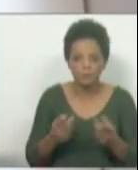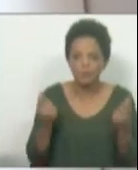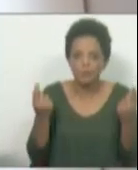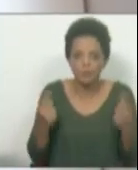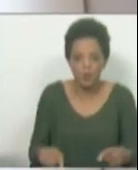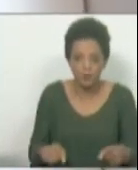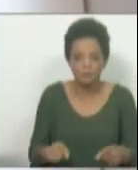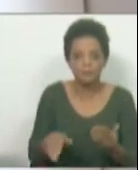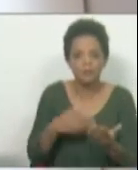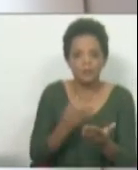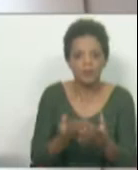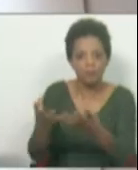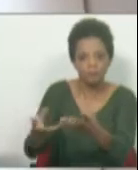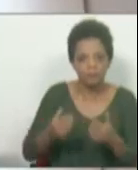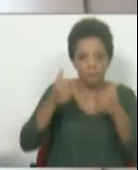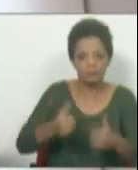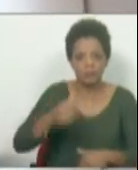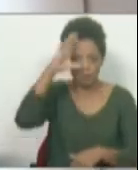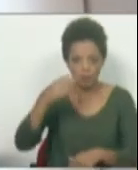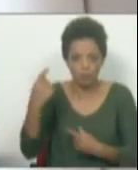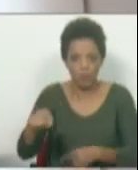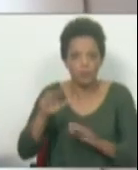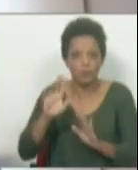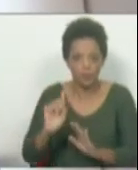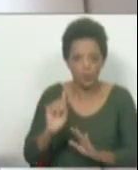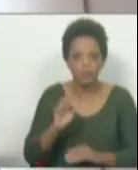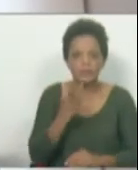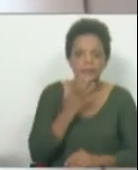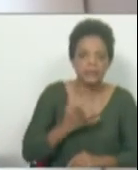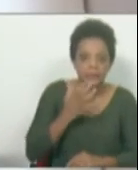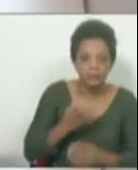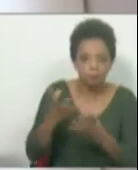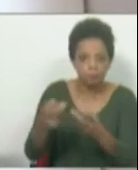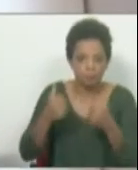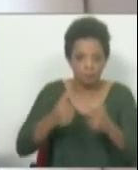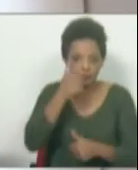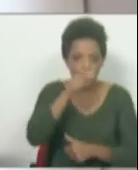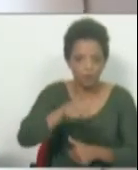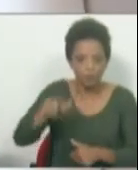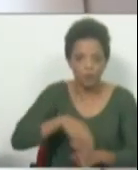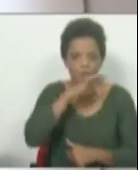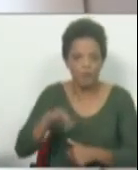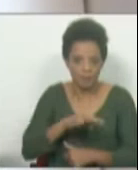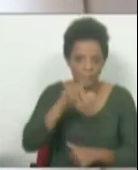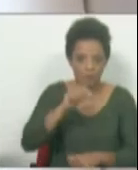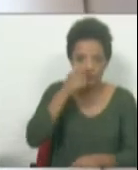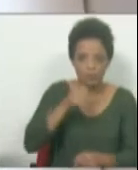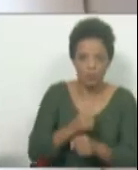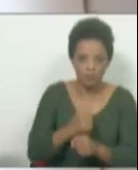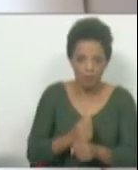apenas possibilitar as contas certas do Estado, mas assegurar as contas certas das pessoas, das famílias, dos